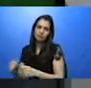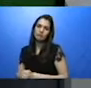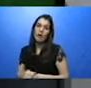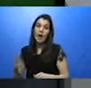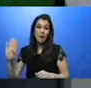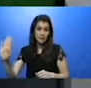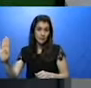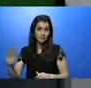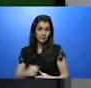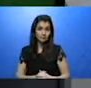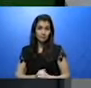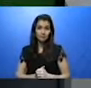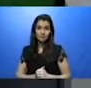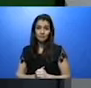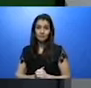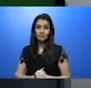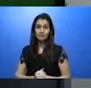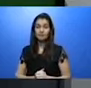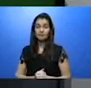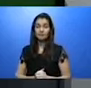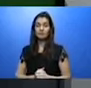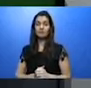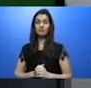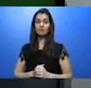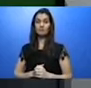para pesar os dois, certo?